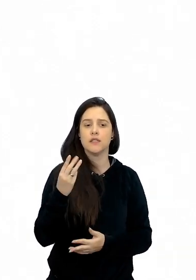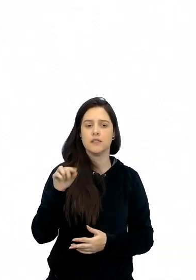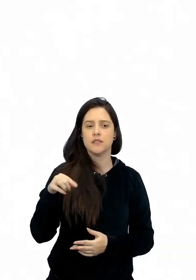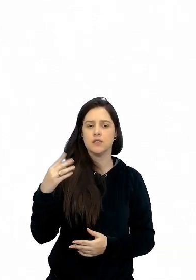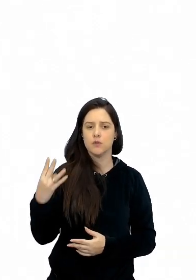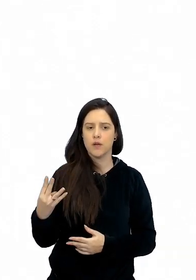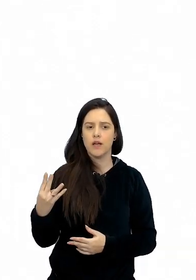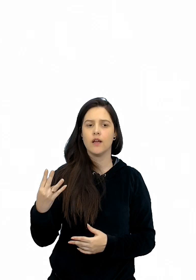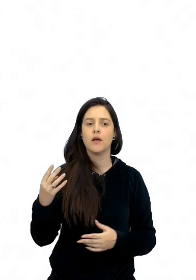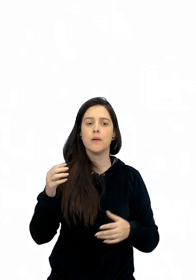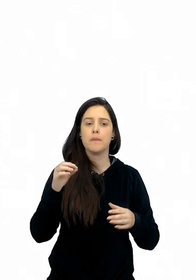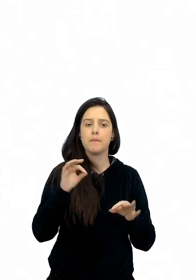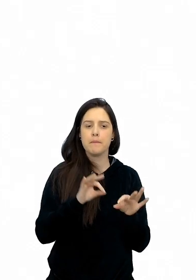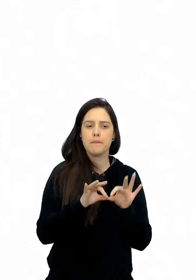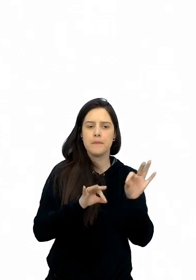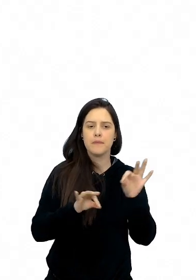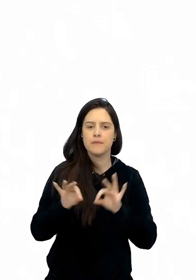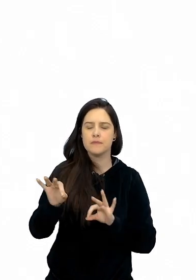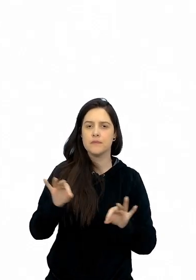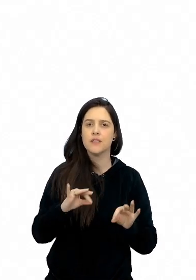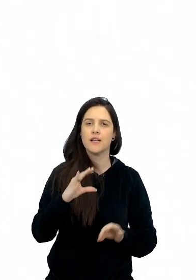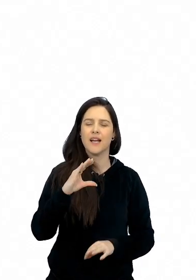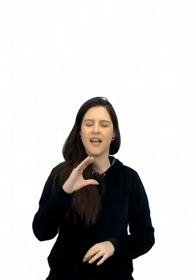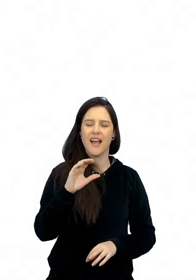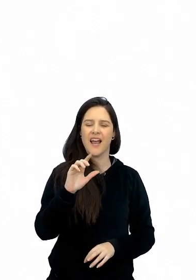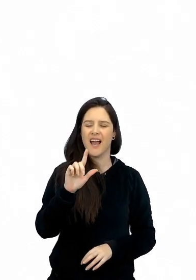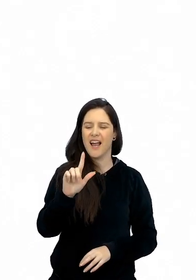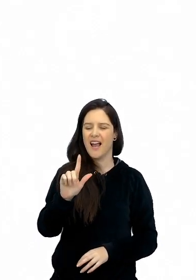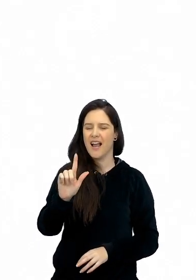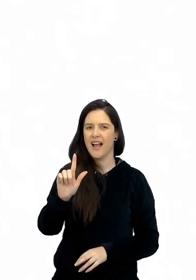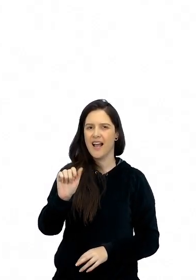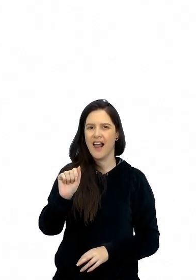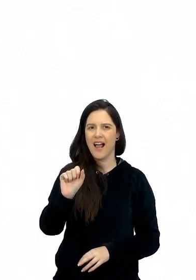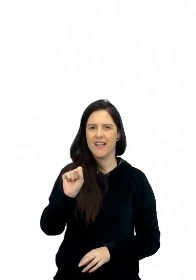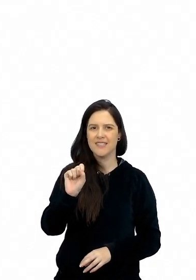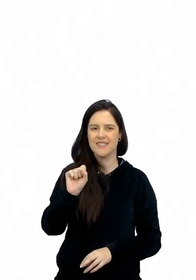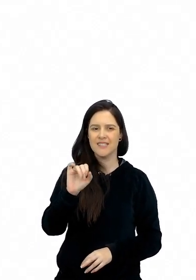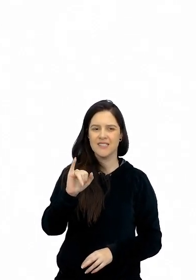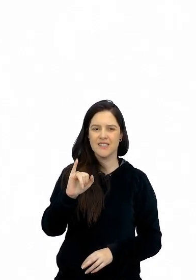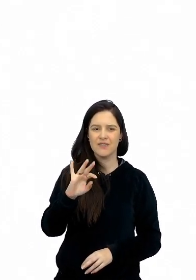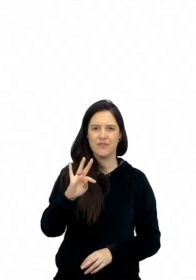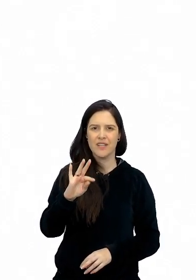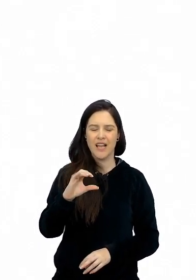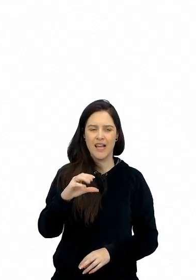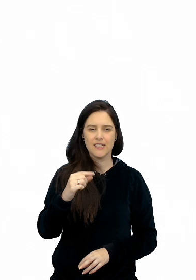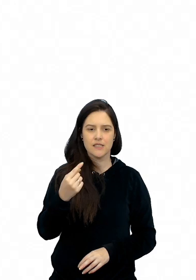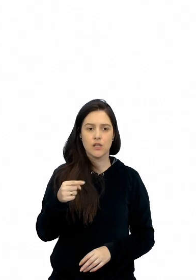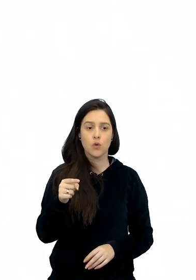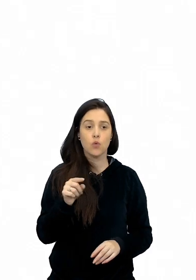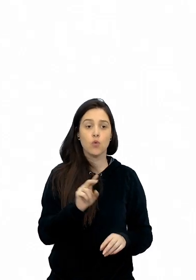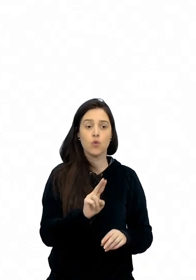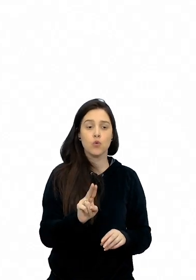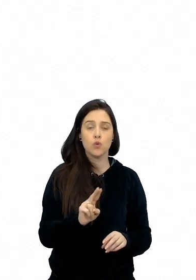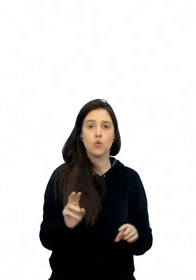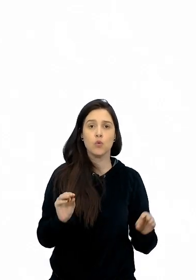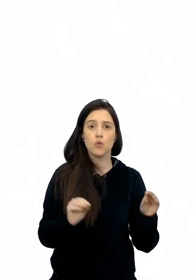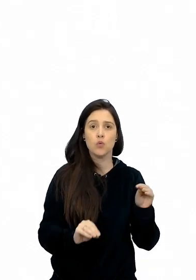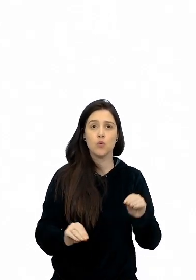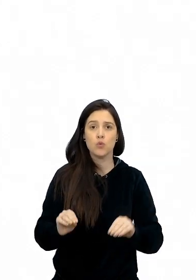né, e a classificação dos ângulos, né, e aí vem os nomes dos ângulos que para